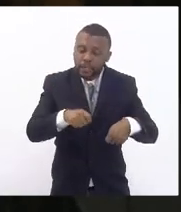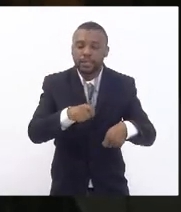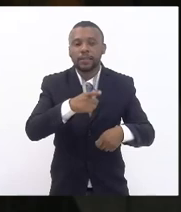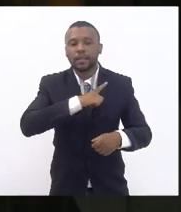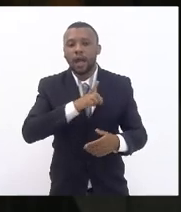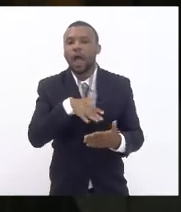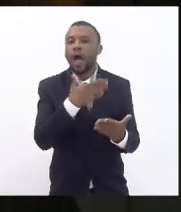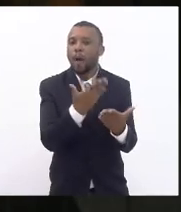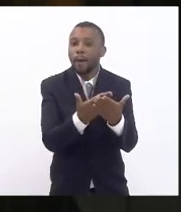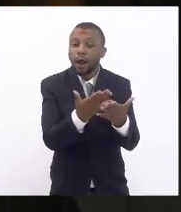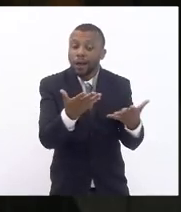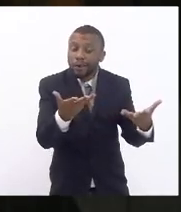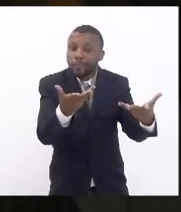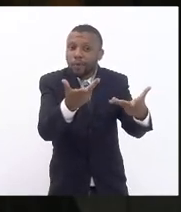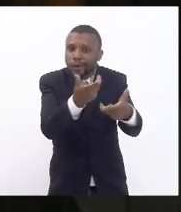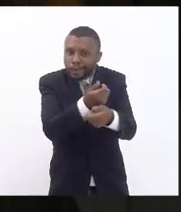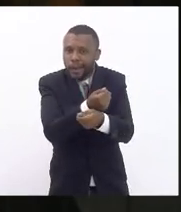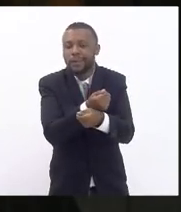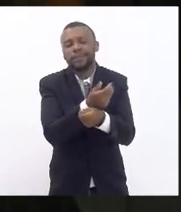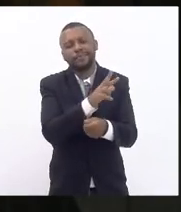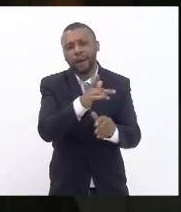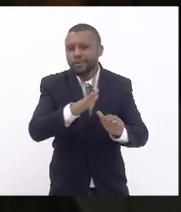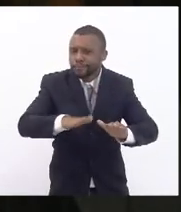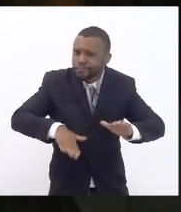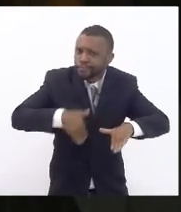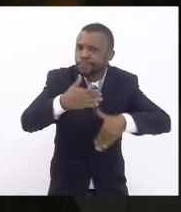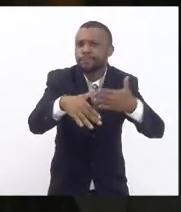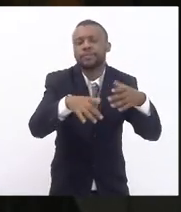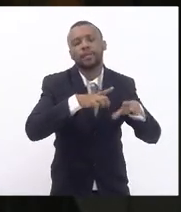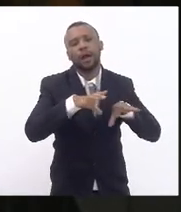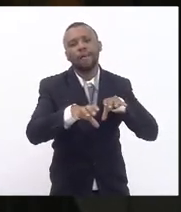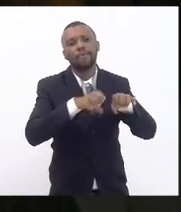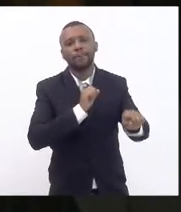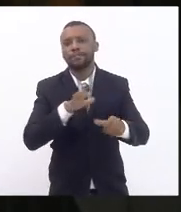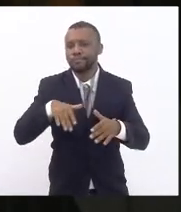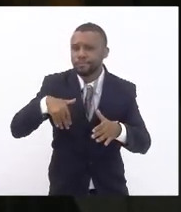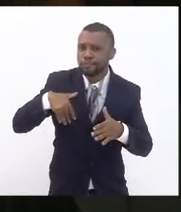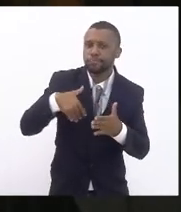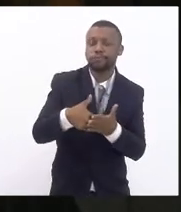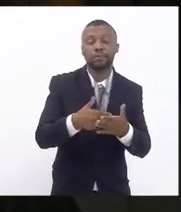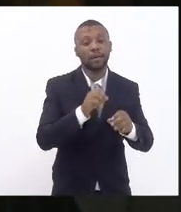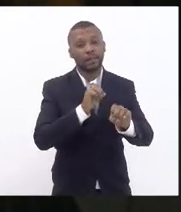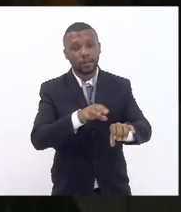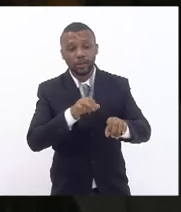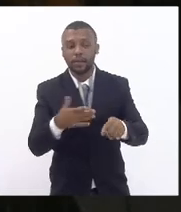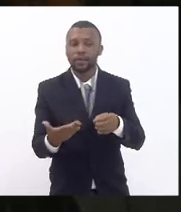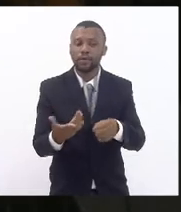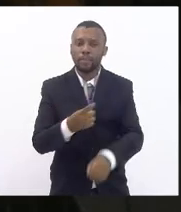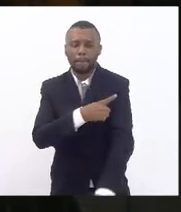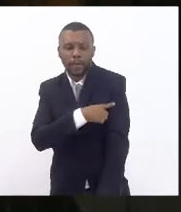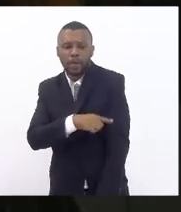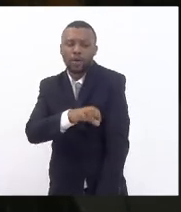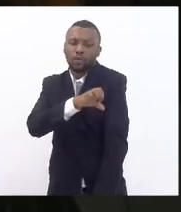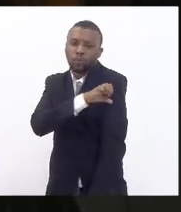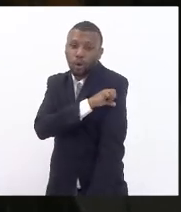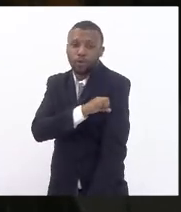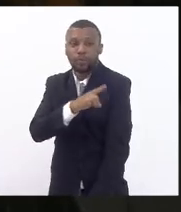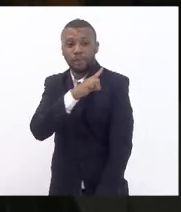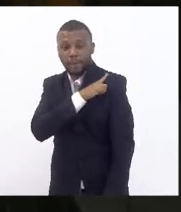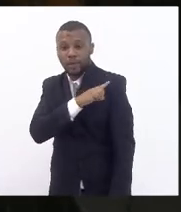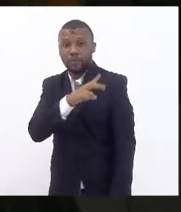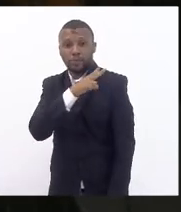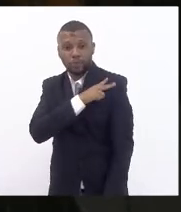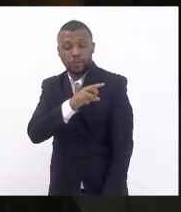que desenvolverão. Desenvolverão como formação ao longo da educação básica, e o ensino médio é, como nós sabemos, a última etapa da educação